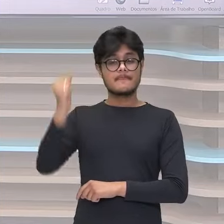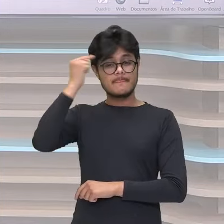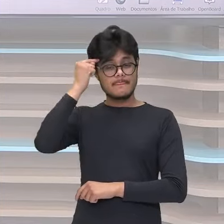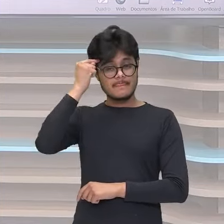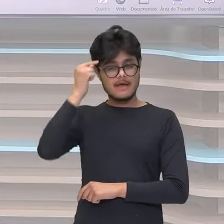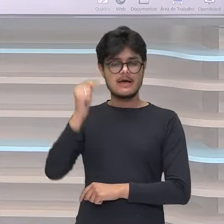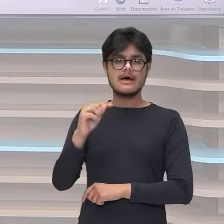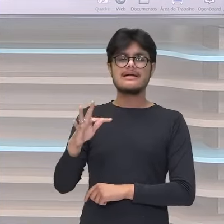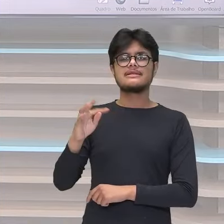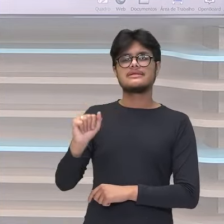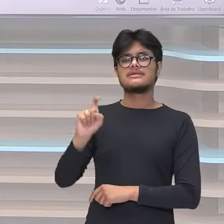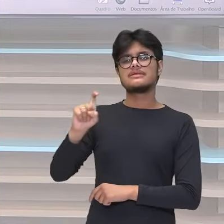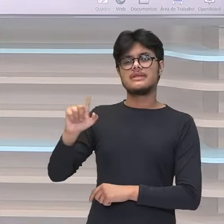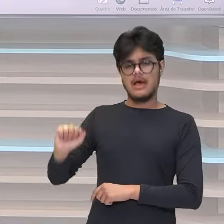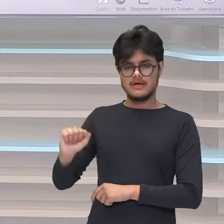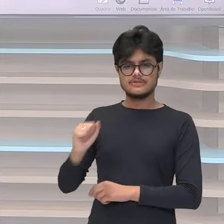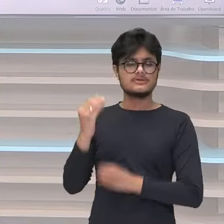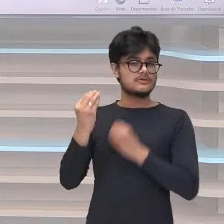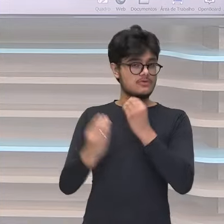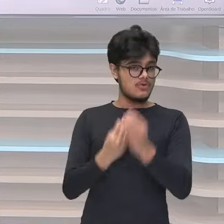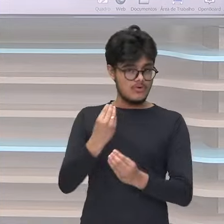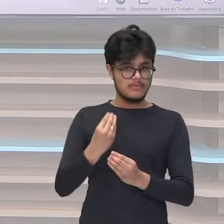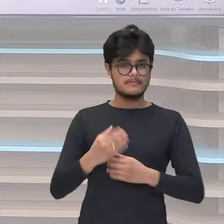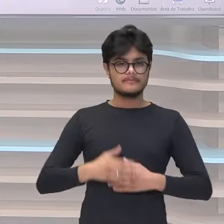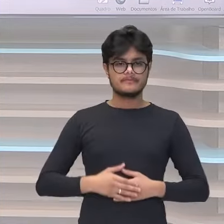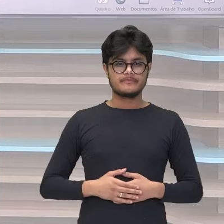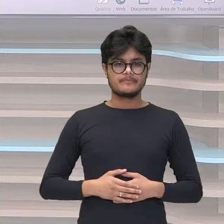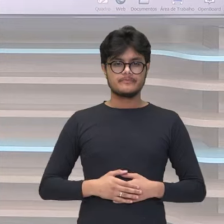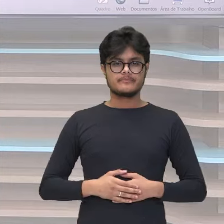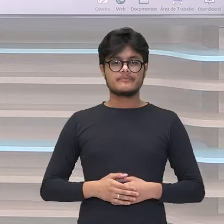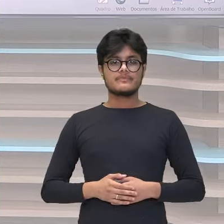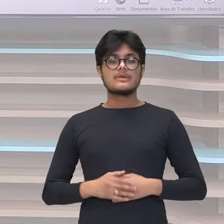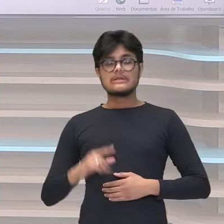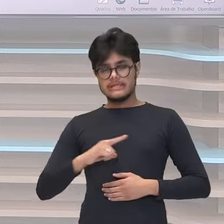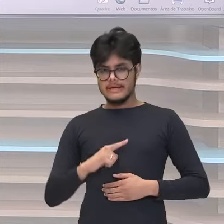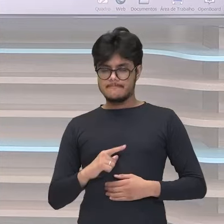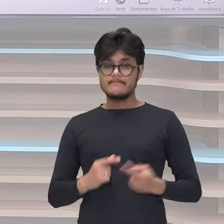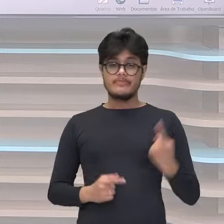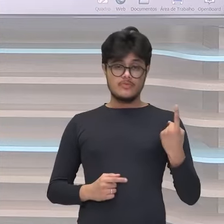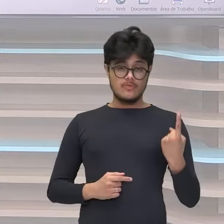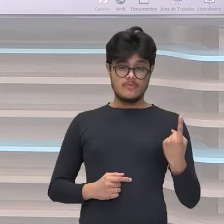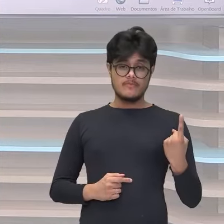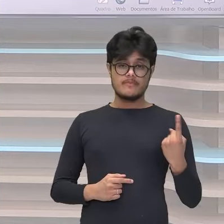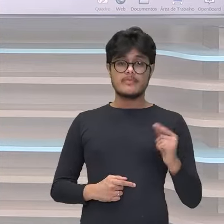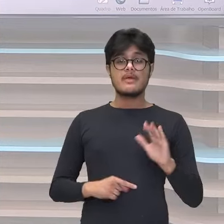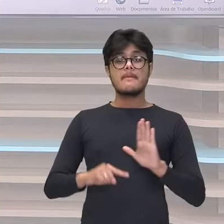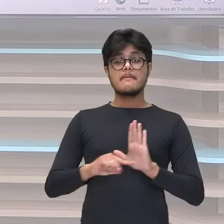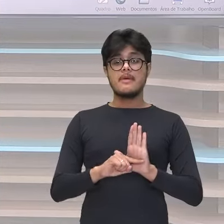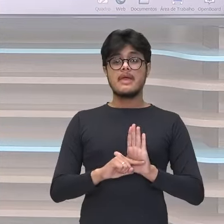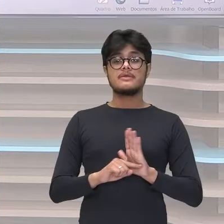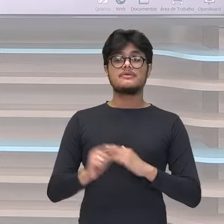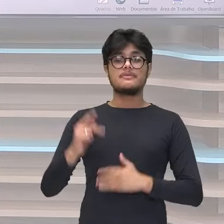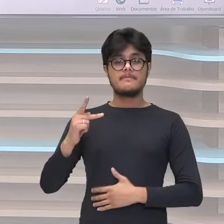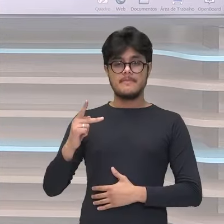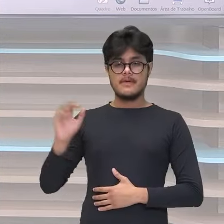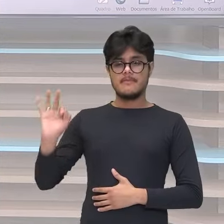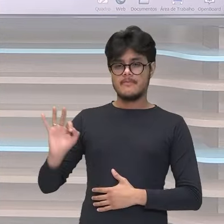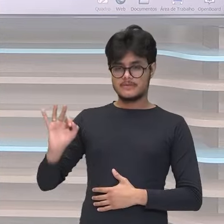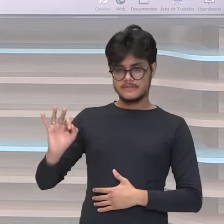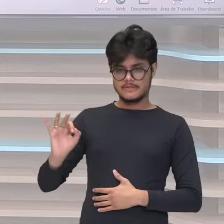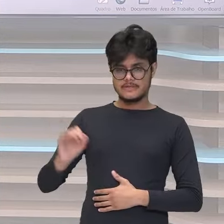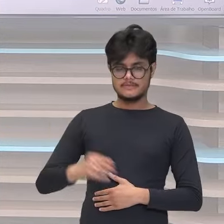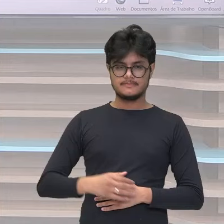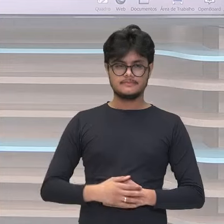taxa. E aí como que eu faço para calcular a taxa? Sempre vai ser um valor, 1, menos o percentual na